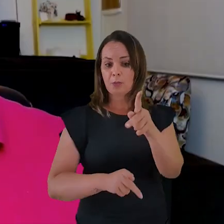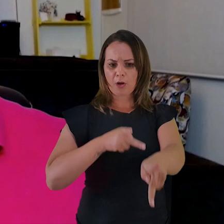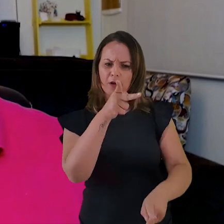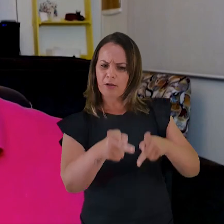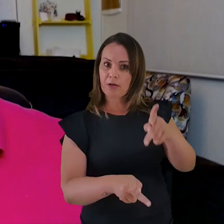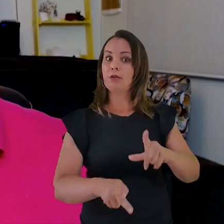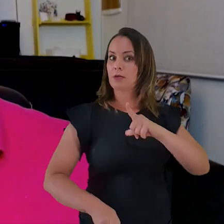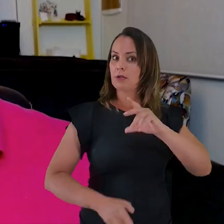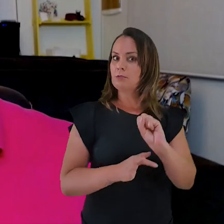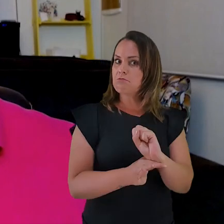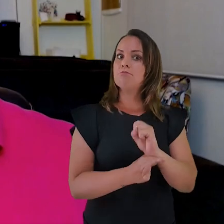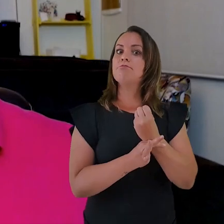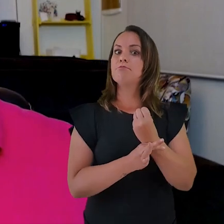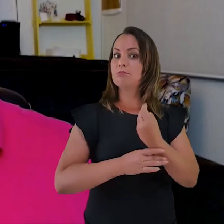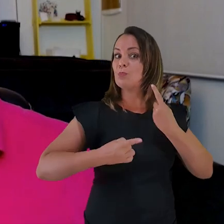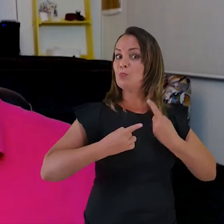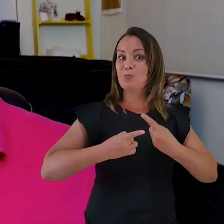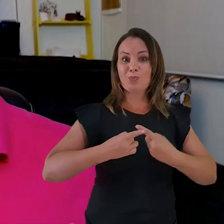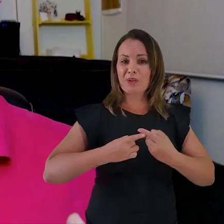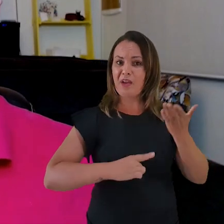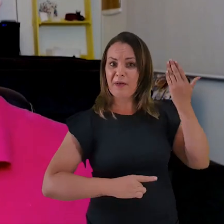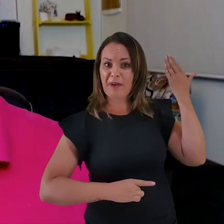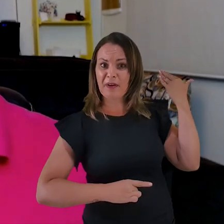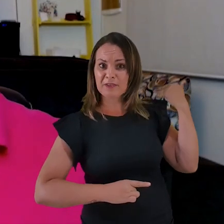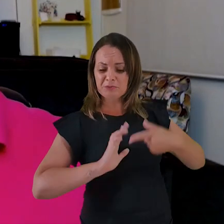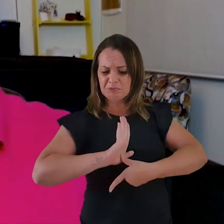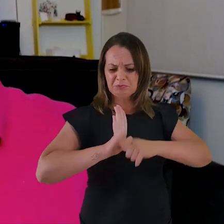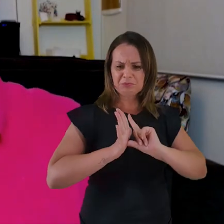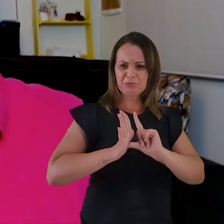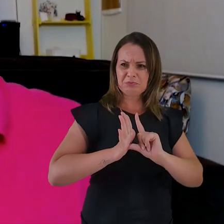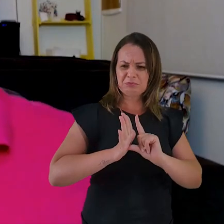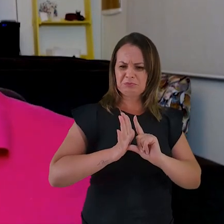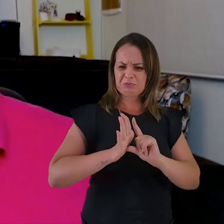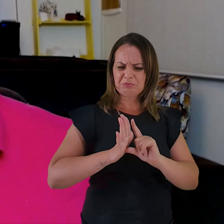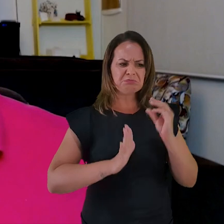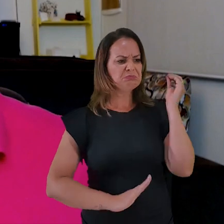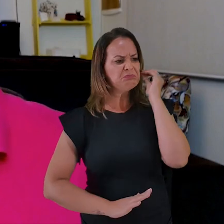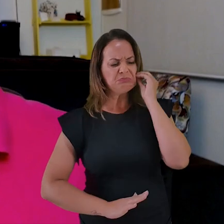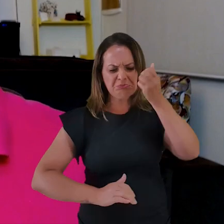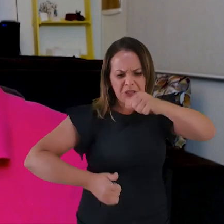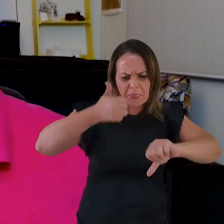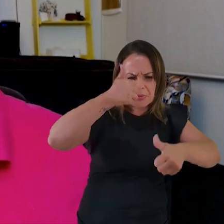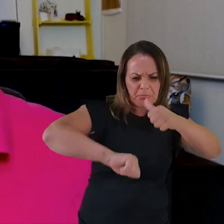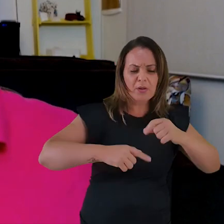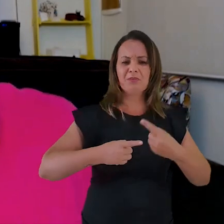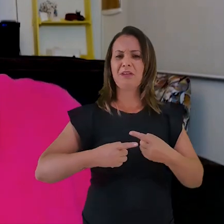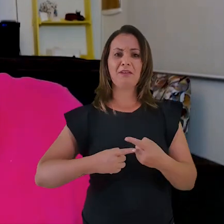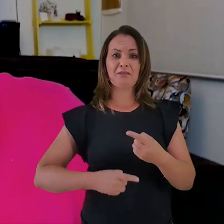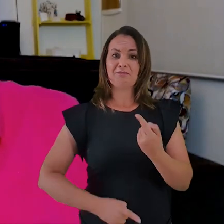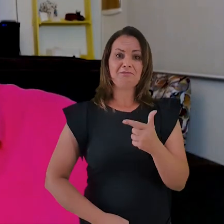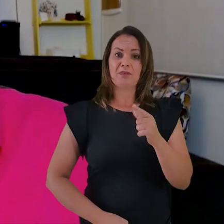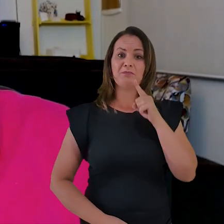são muito seguras, porque elas passam por vários e vários testes antes de serem aplicadas a gente. Ninguém quer correr risco.